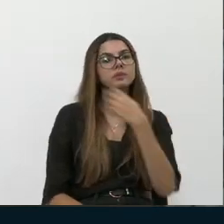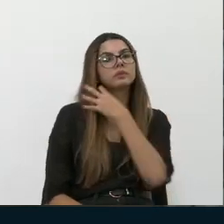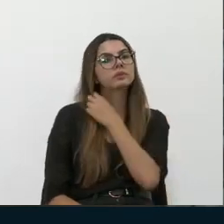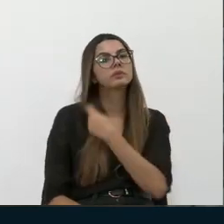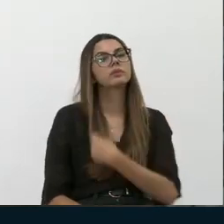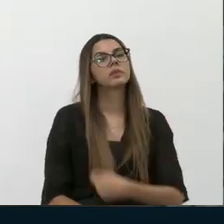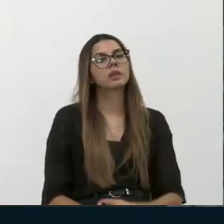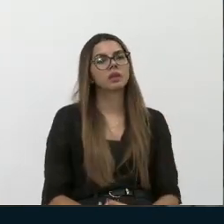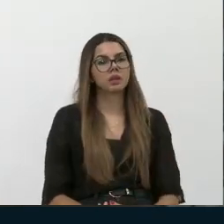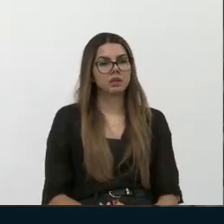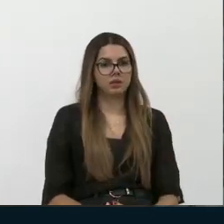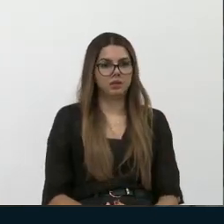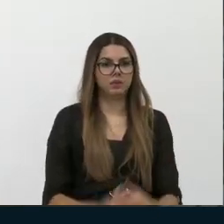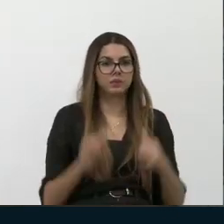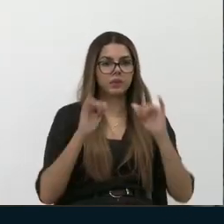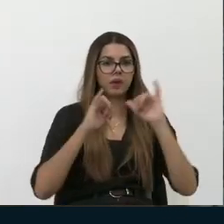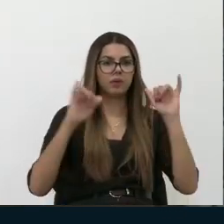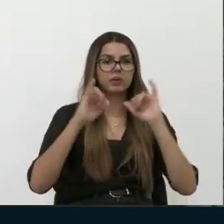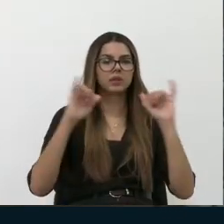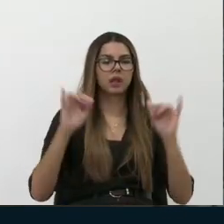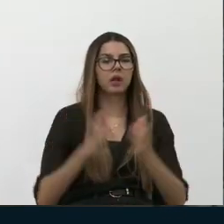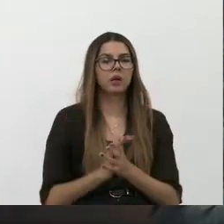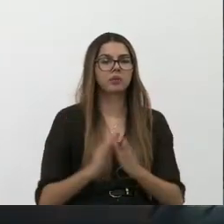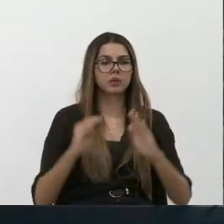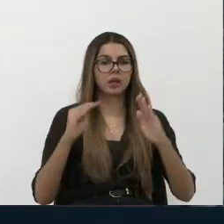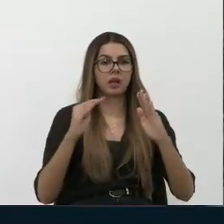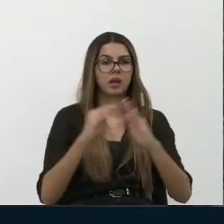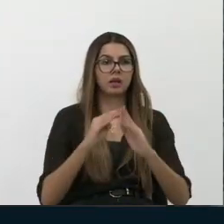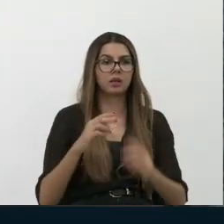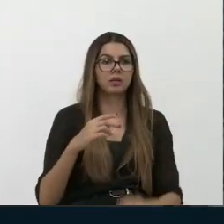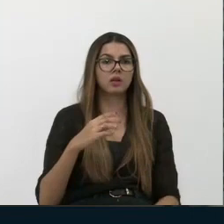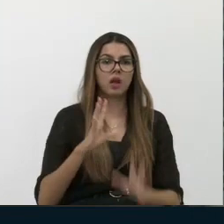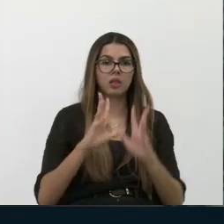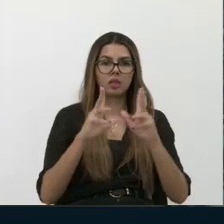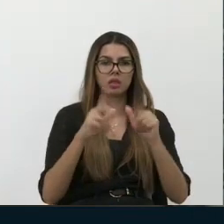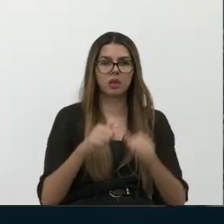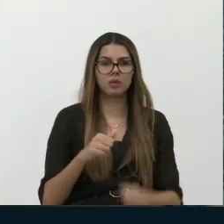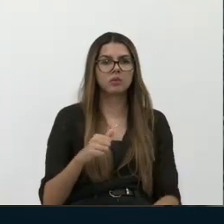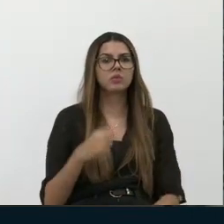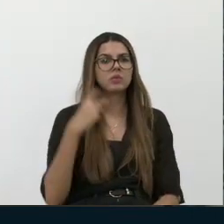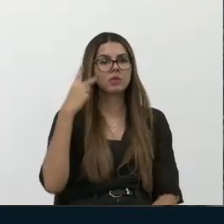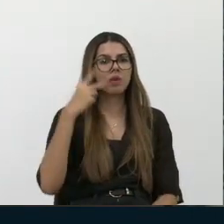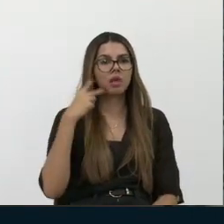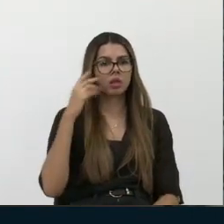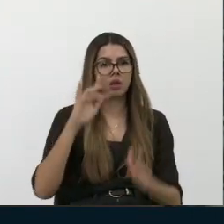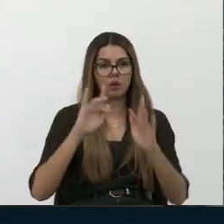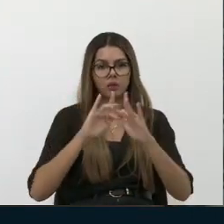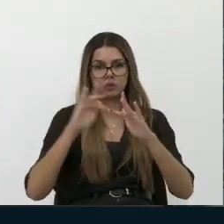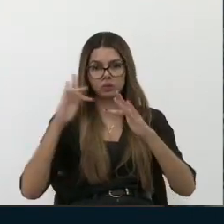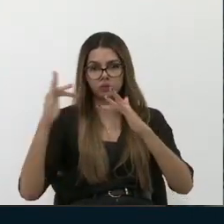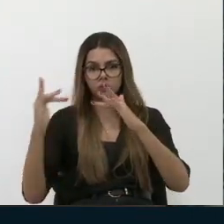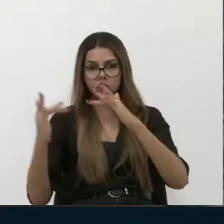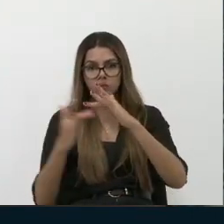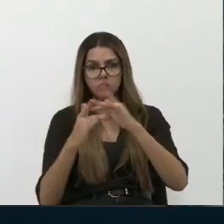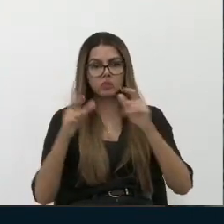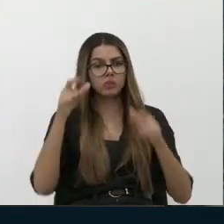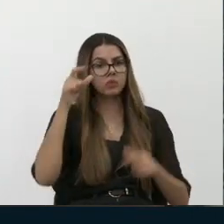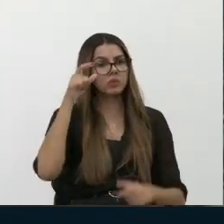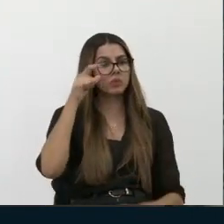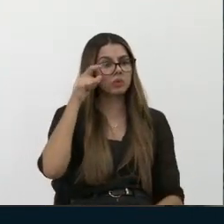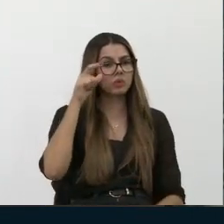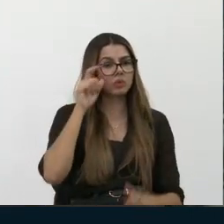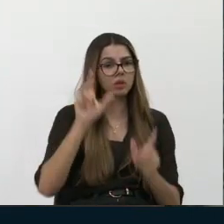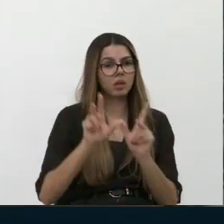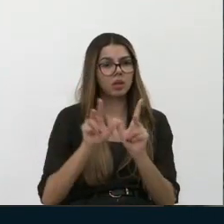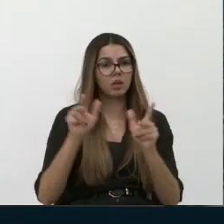Passar um comunicado da casa a todos os vereadores, a todos os funcionários, público que nos assistem através da TV Câmara e